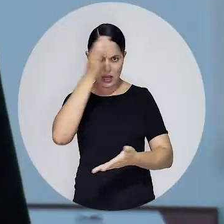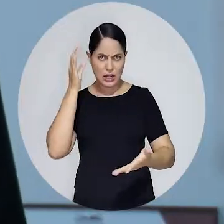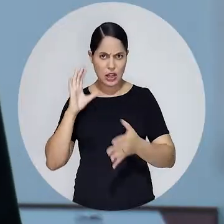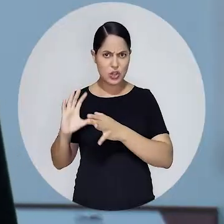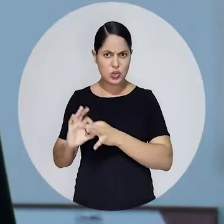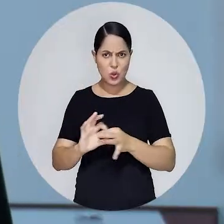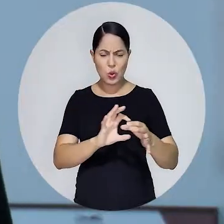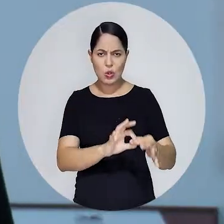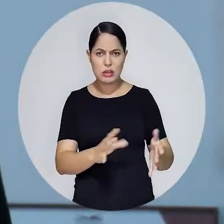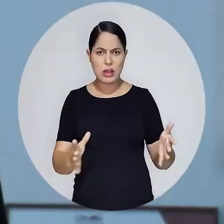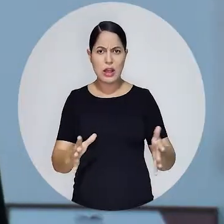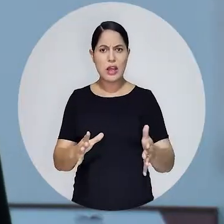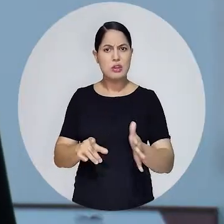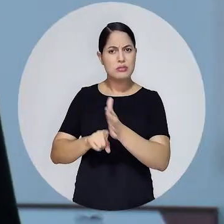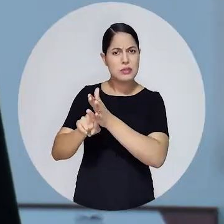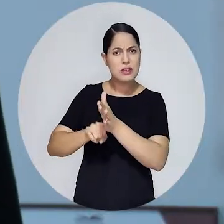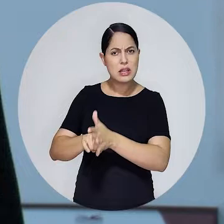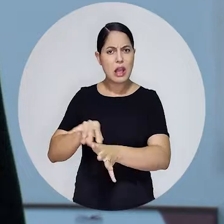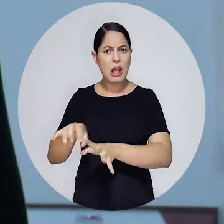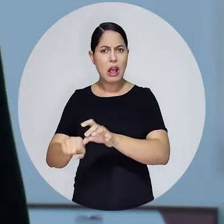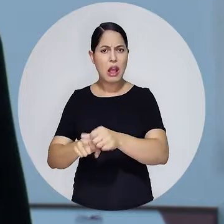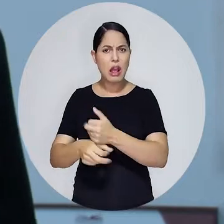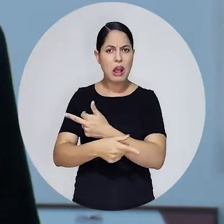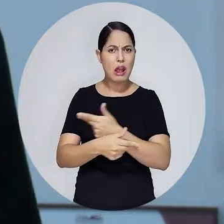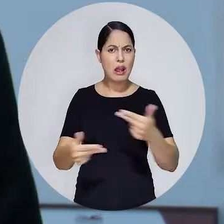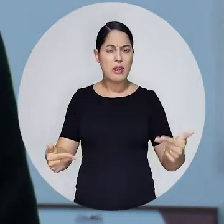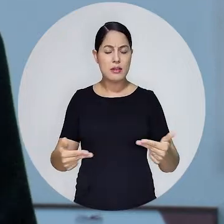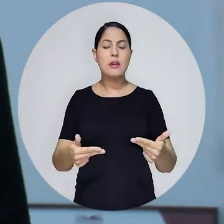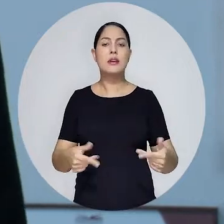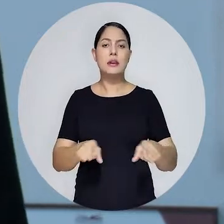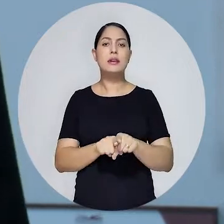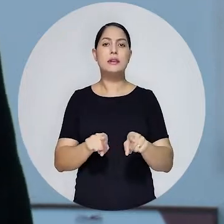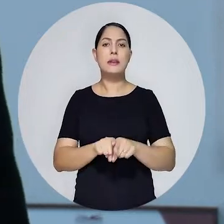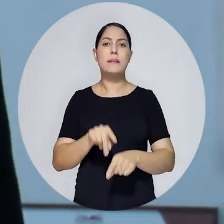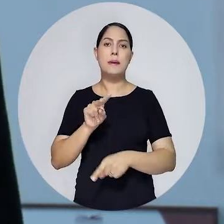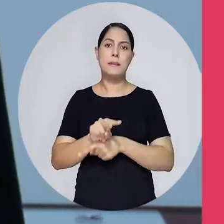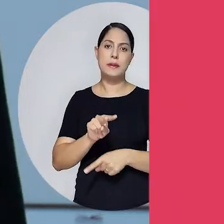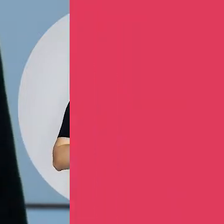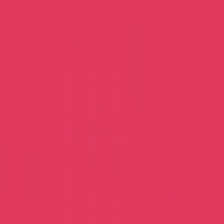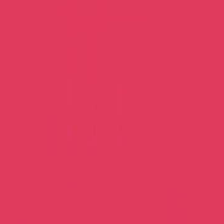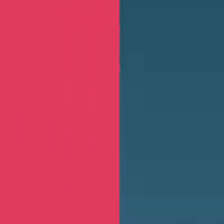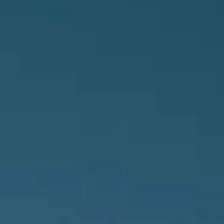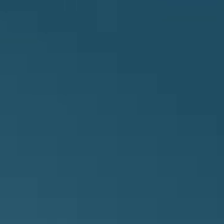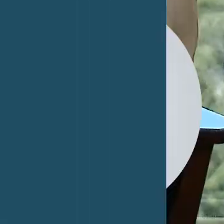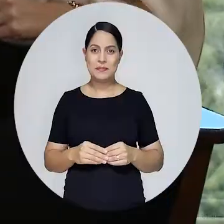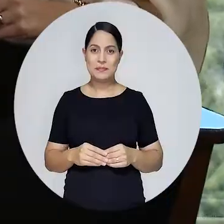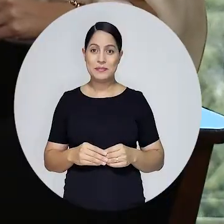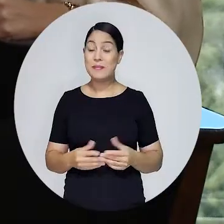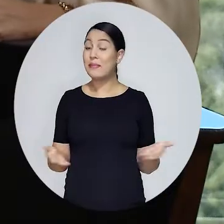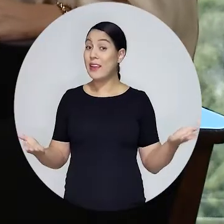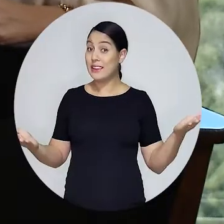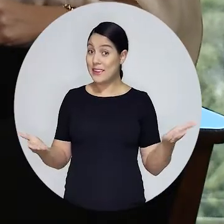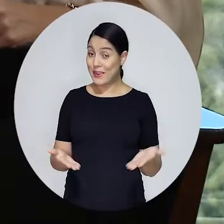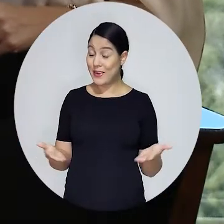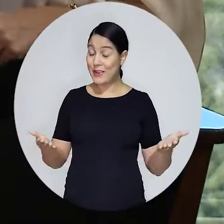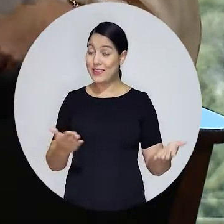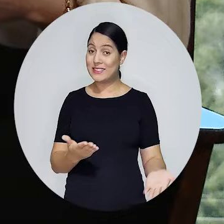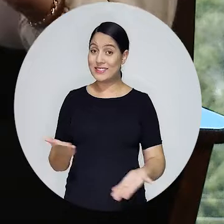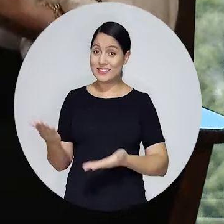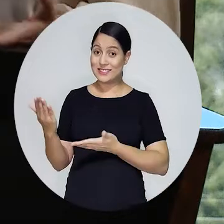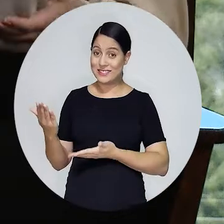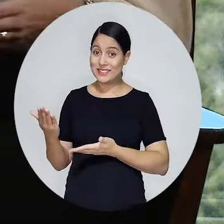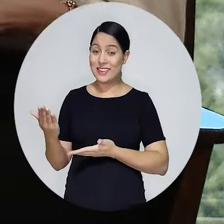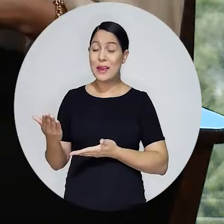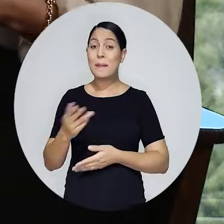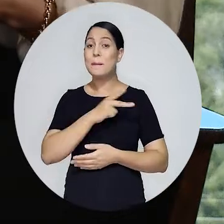clientes que eventualmente estejam envolvidos em uma busca e apreensão que ensejaram esta medida. E para tratar da garantia